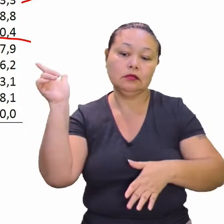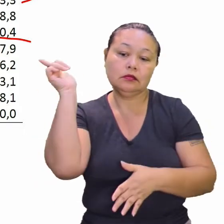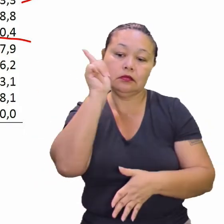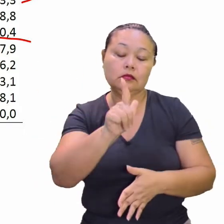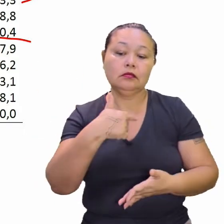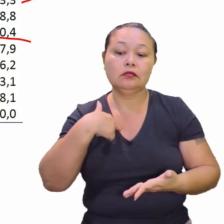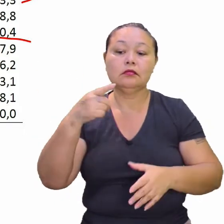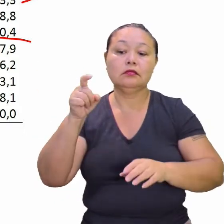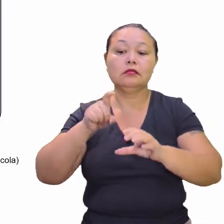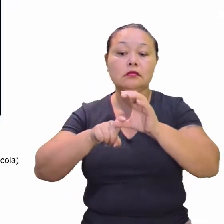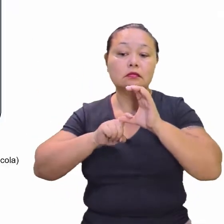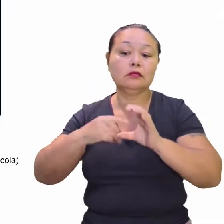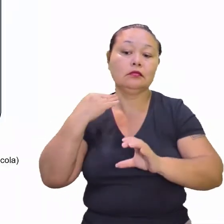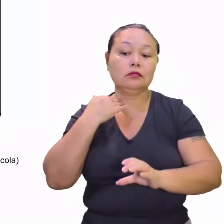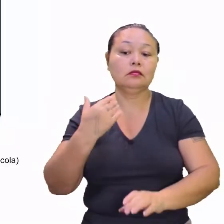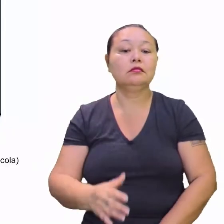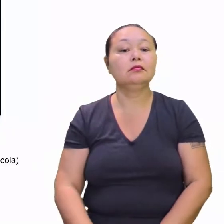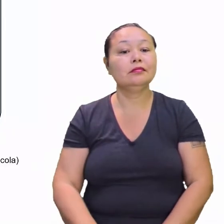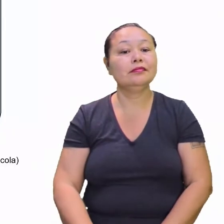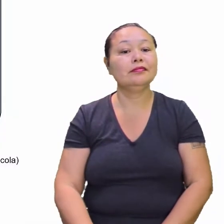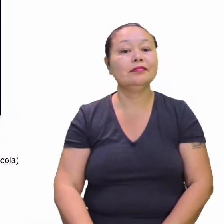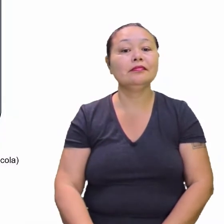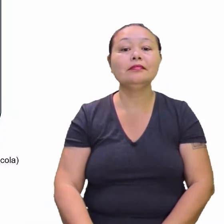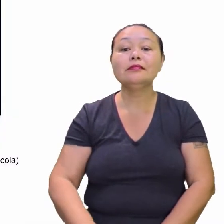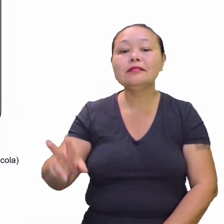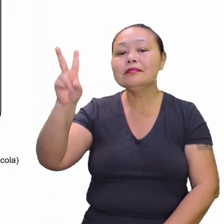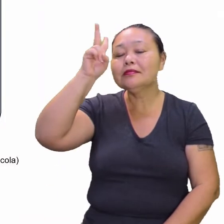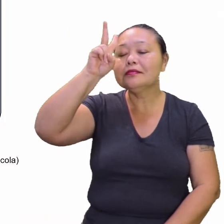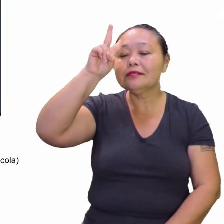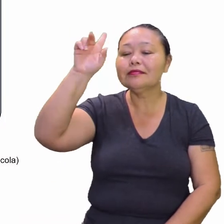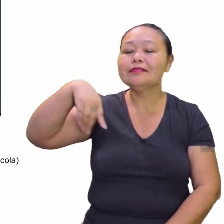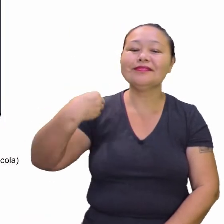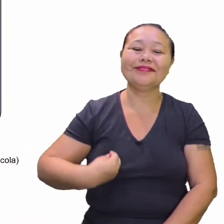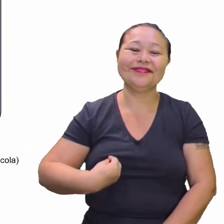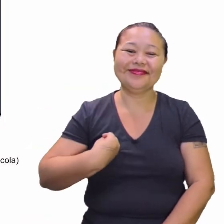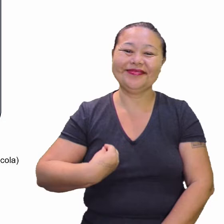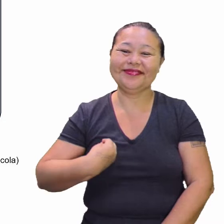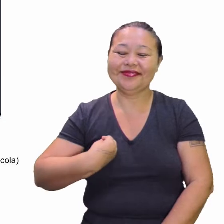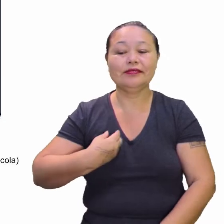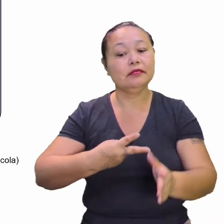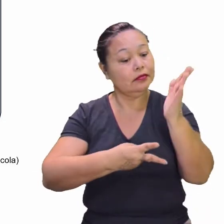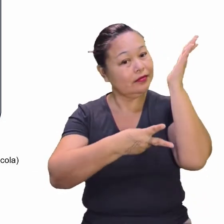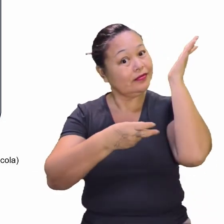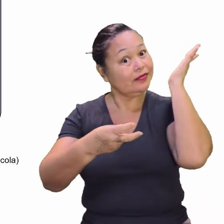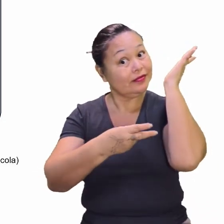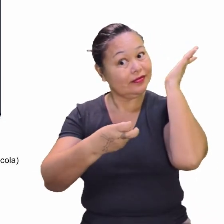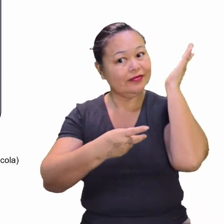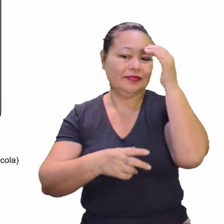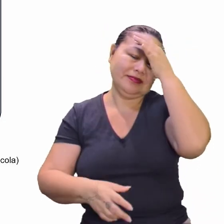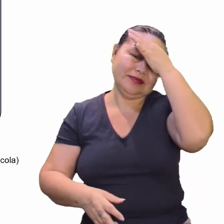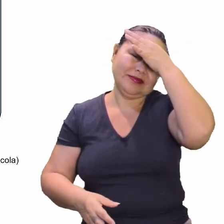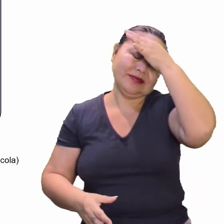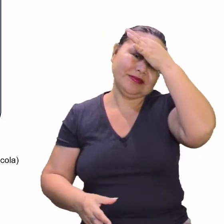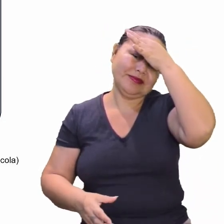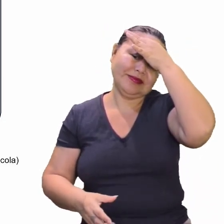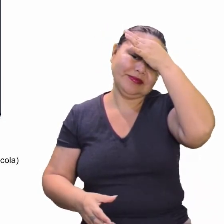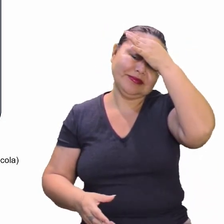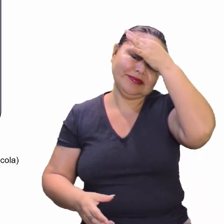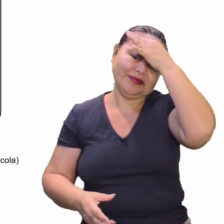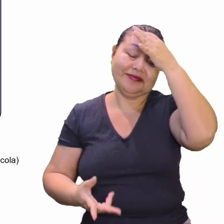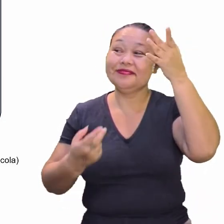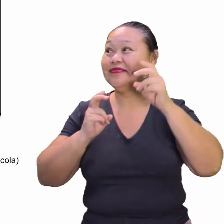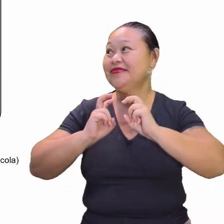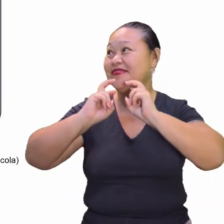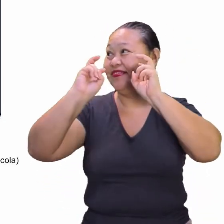não consegue nem financiamento. Exatamente. Recordar é viver, extrativismo. E Rogério?